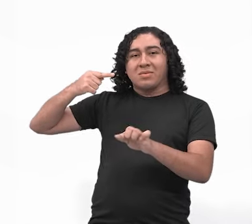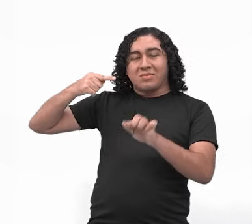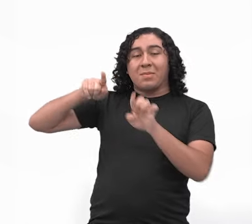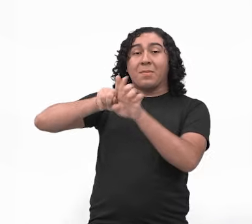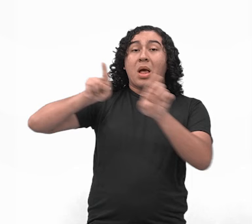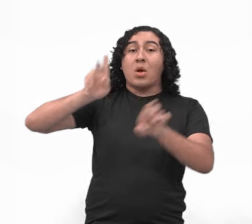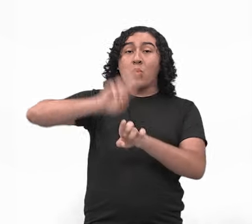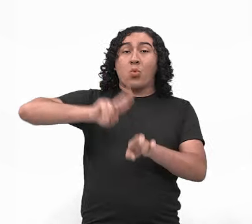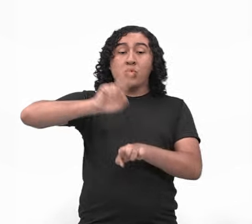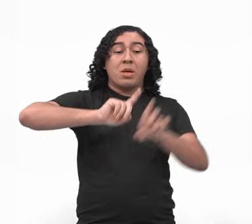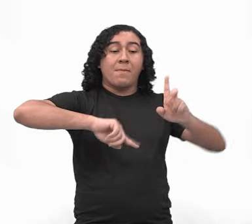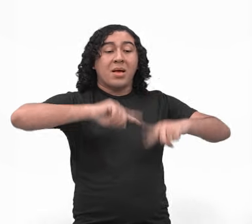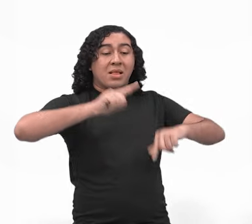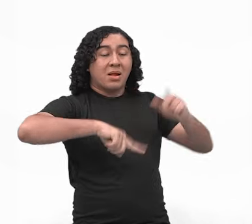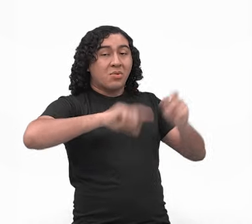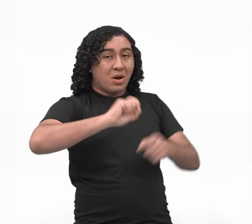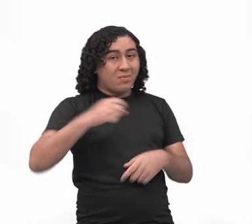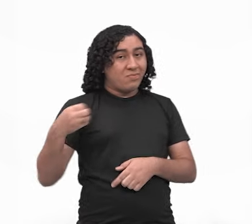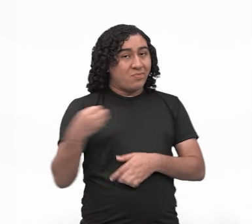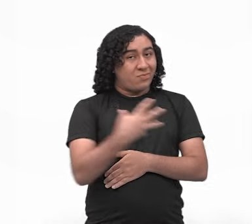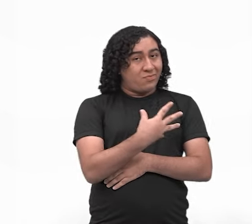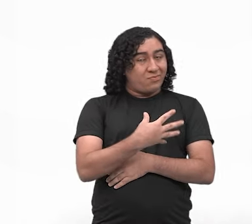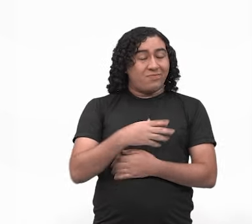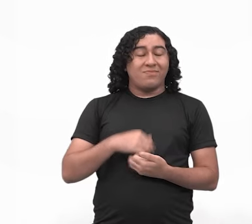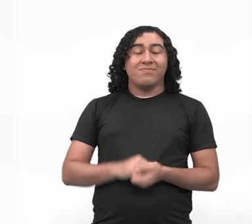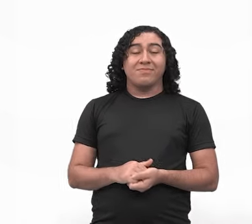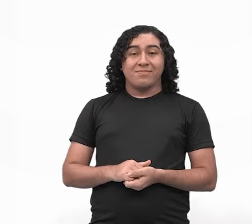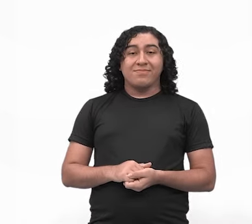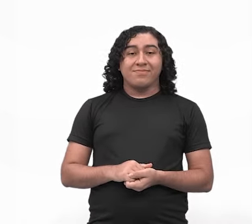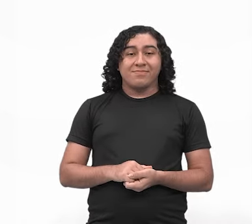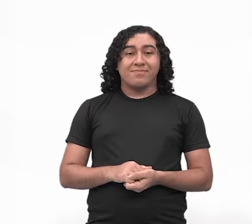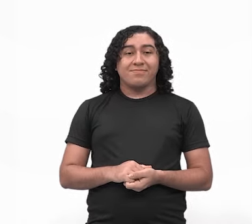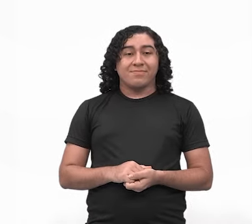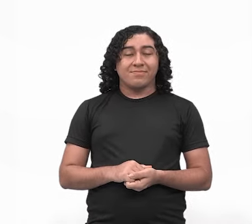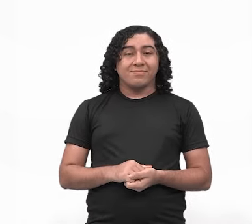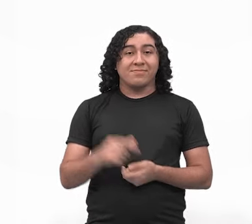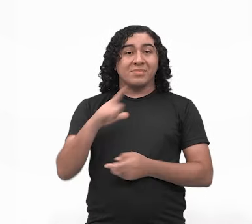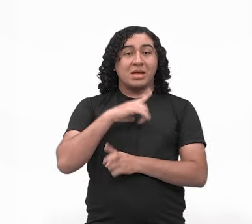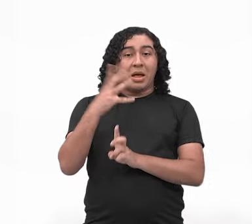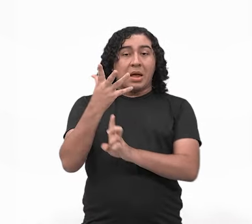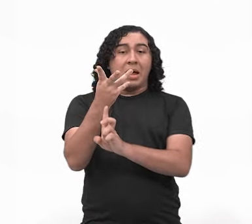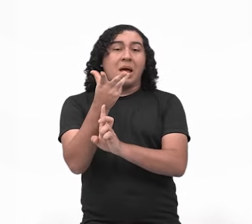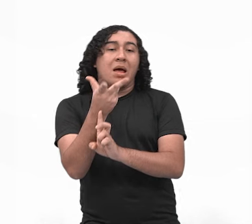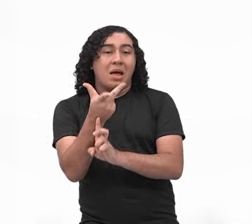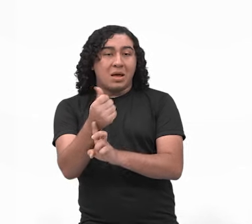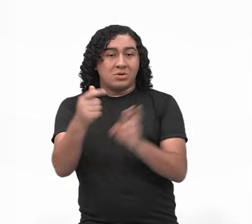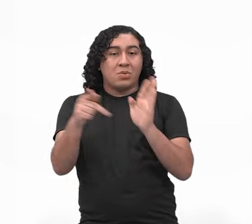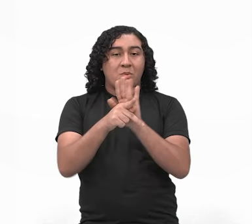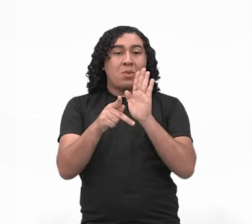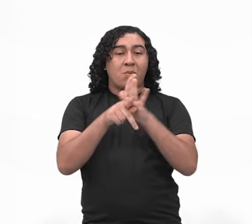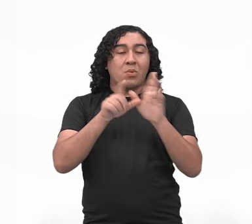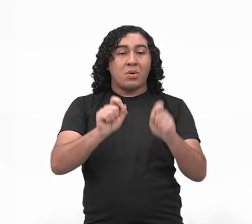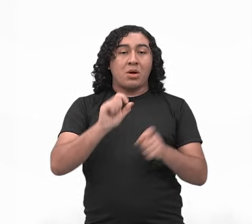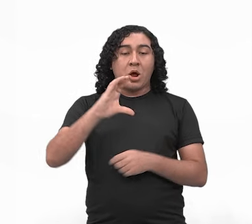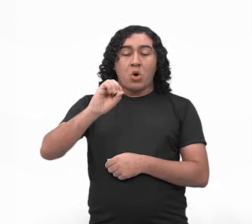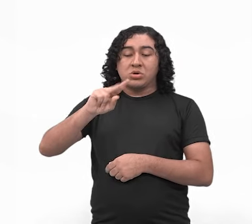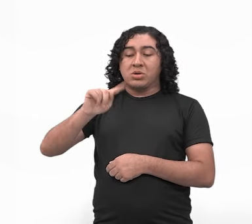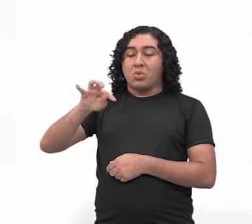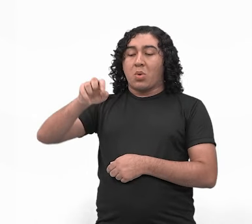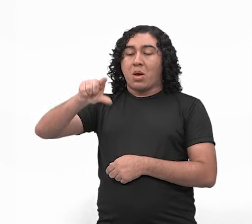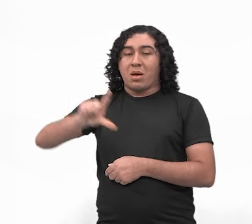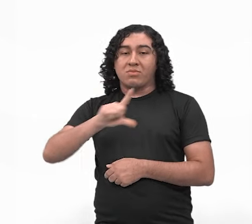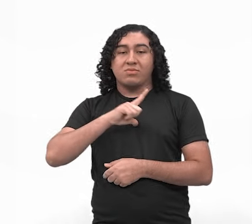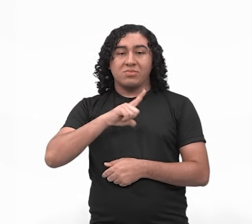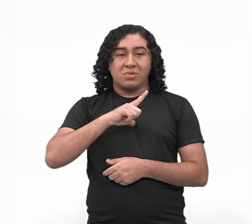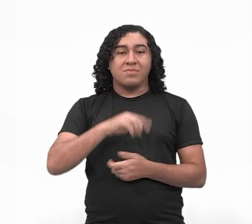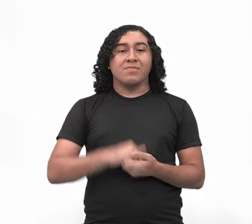utilizando materiais da nossa atualidade. Então, nós temos também a arte conceitual, certo? E engajada, artista chinês